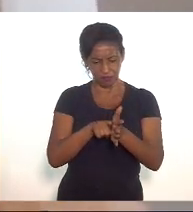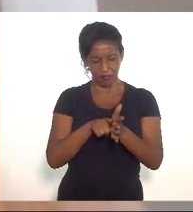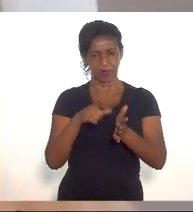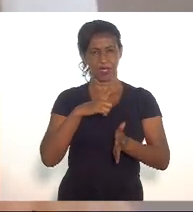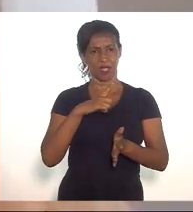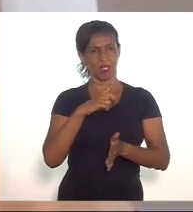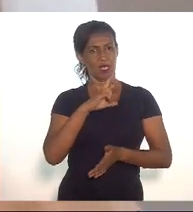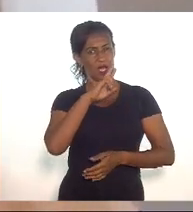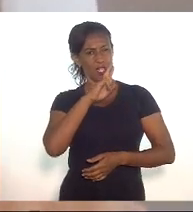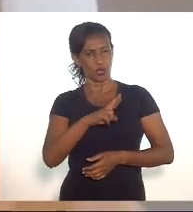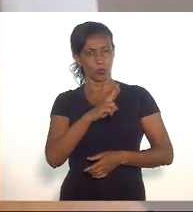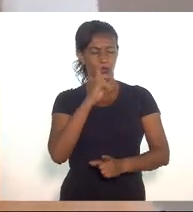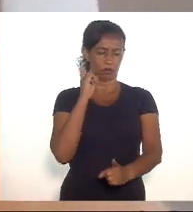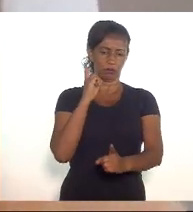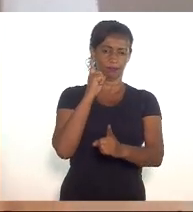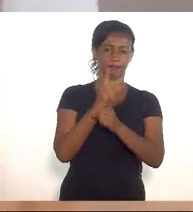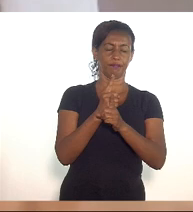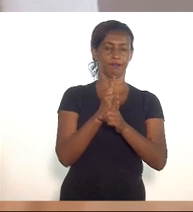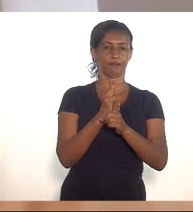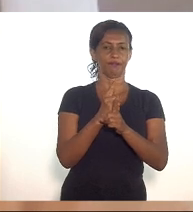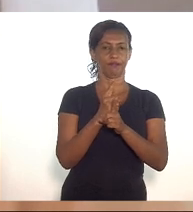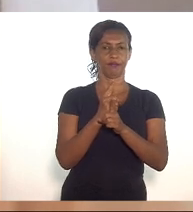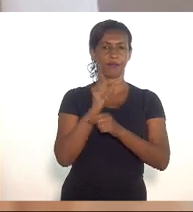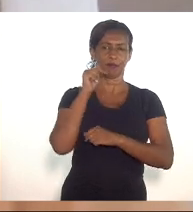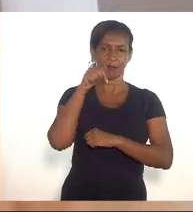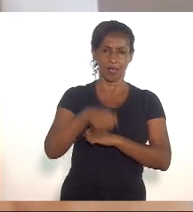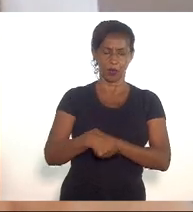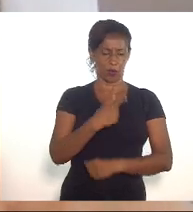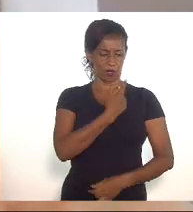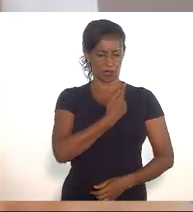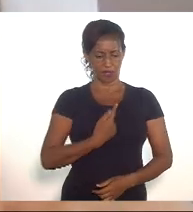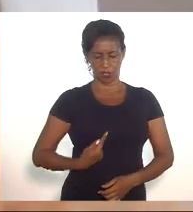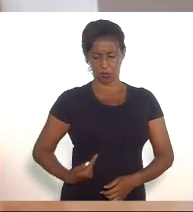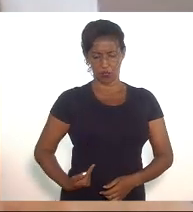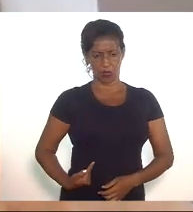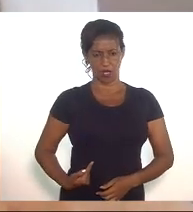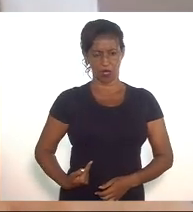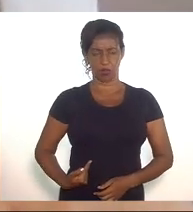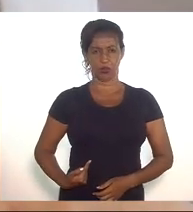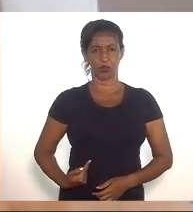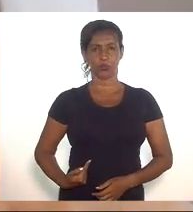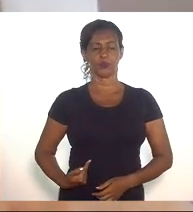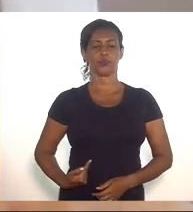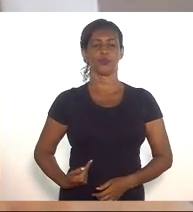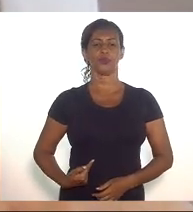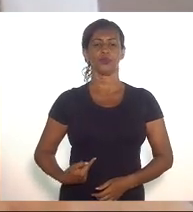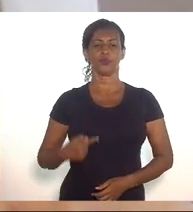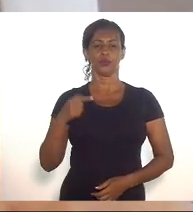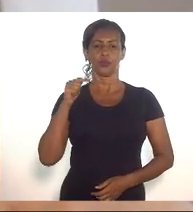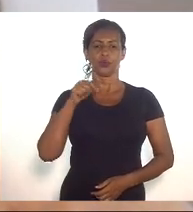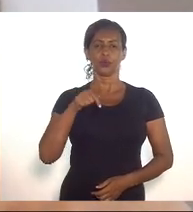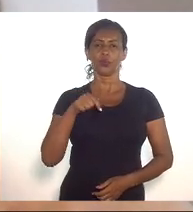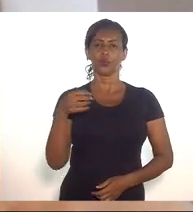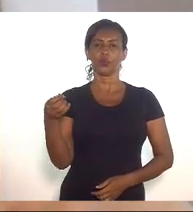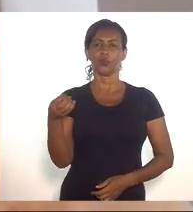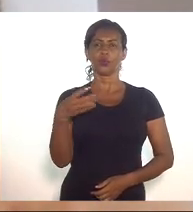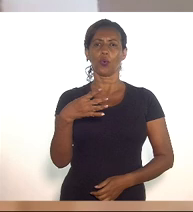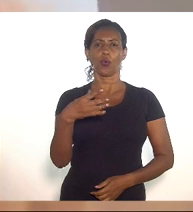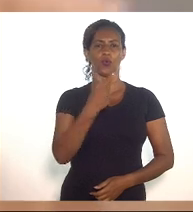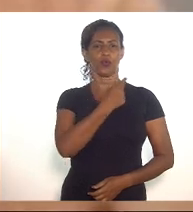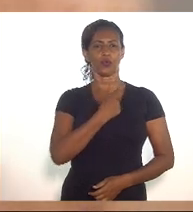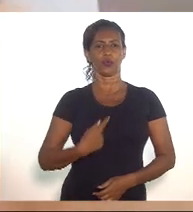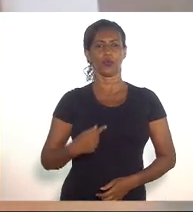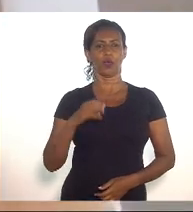gente encontrou agora nesse governo interino, nesse governo temporário do governador em